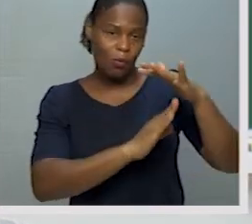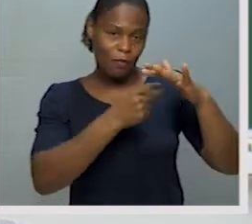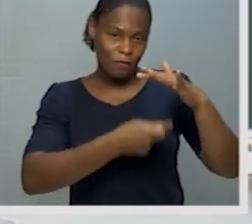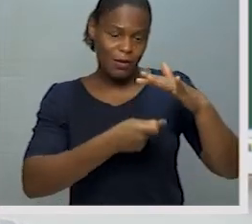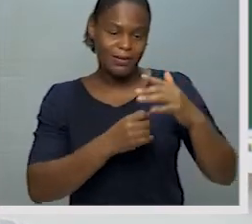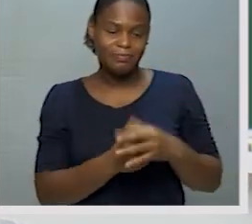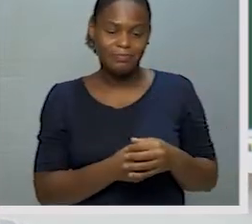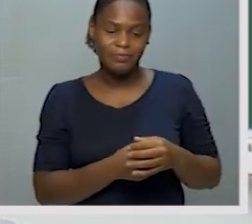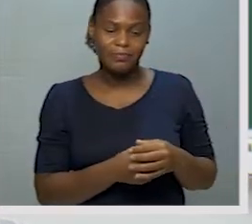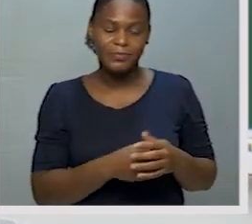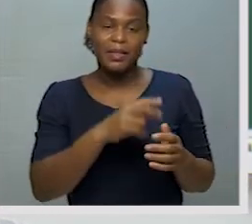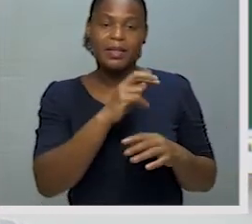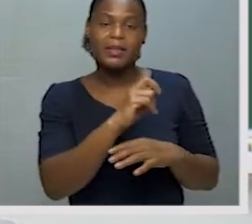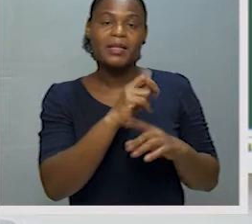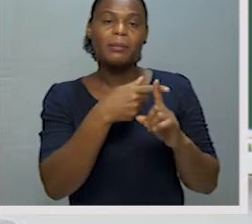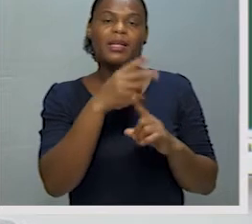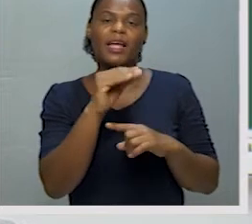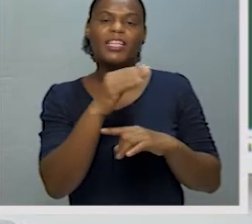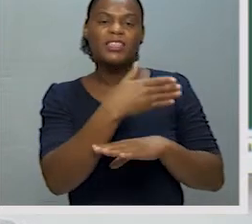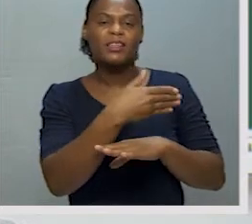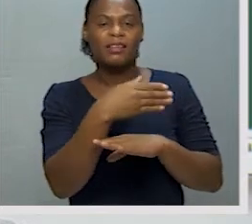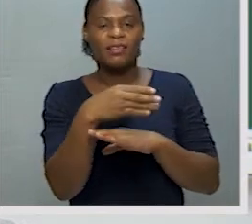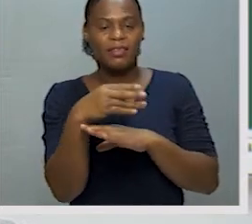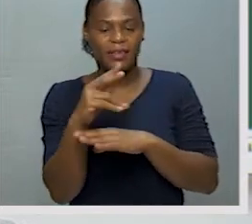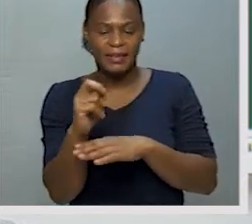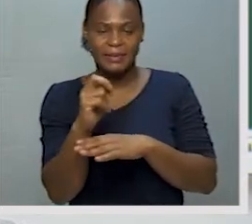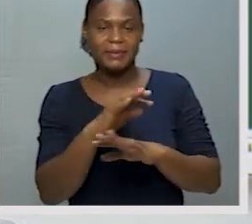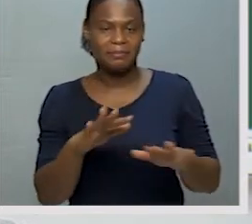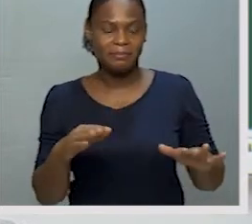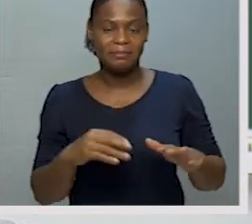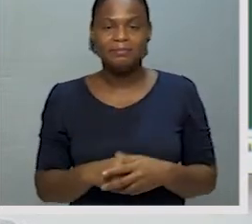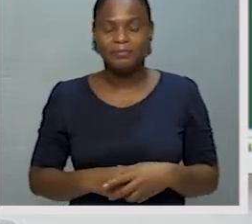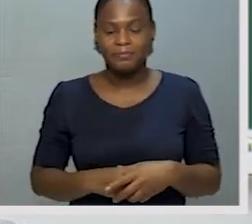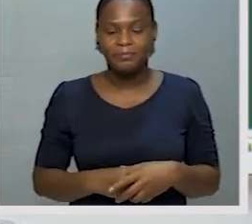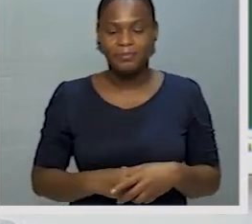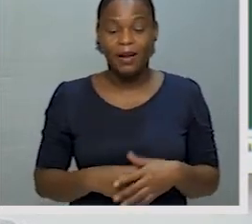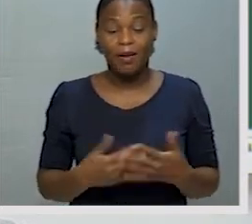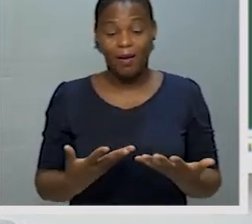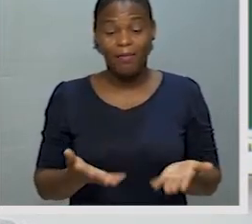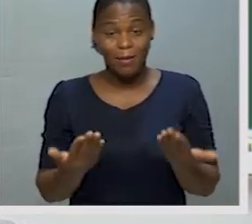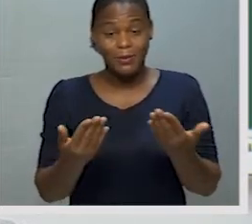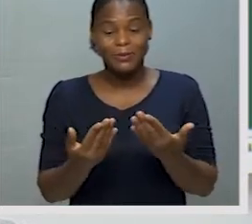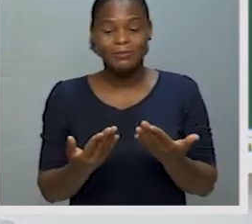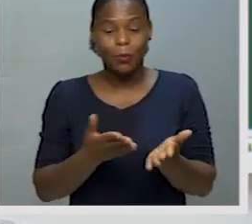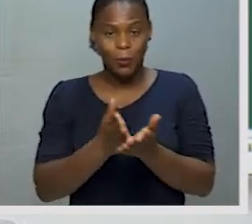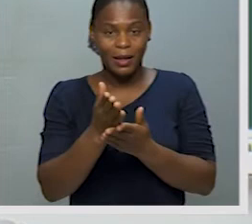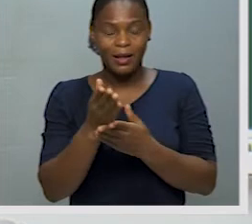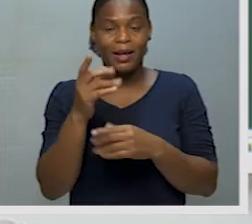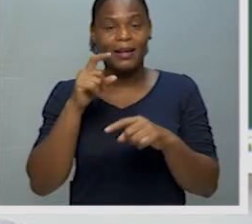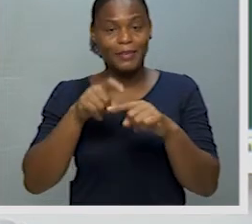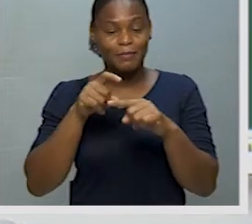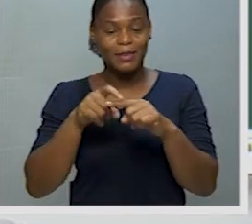Mantemos o denominador 4. 3 mais 10, 13. Vamos lá,